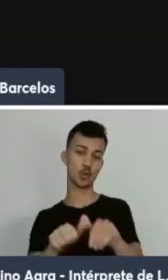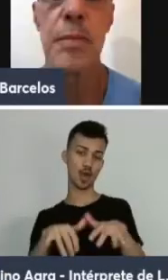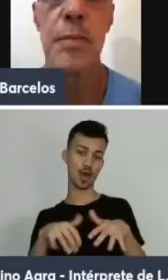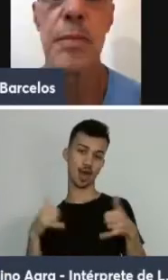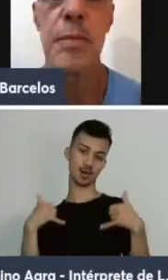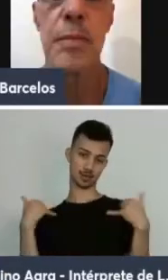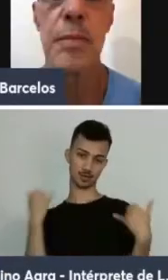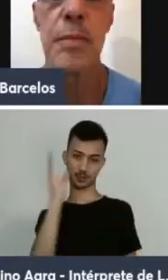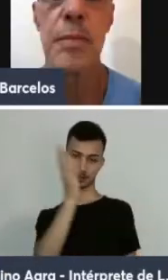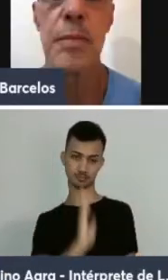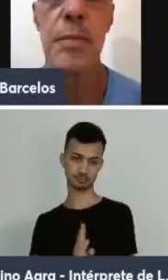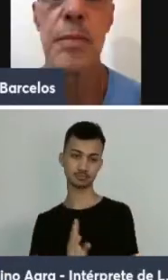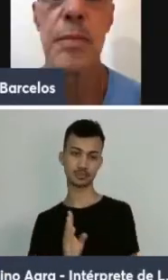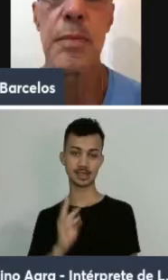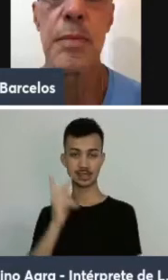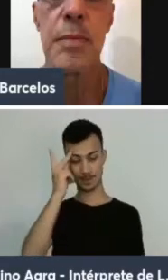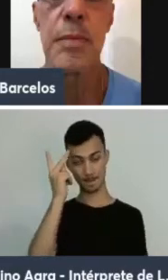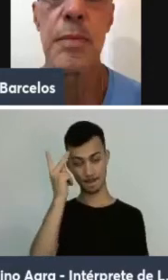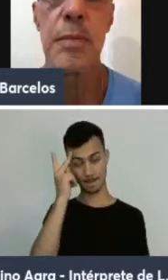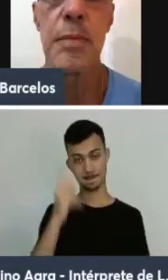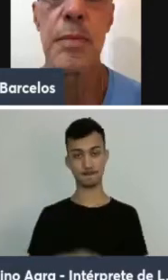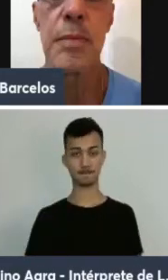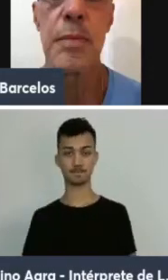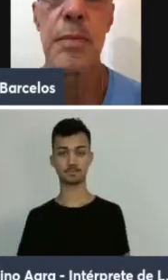Paulo. Né?